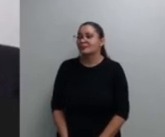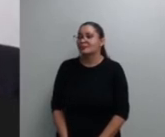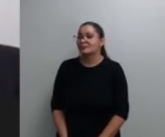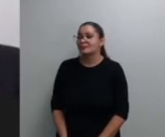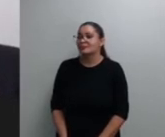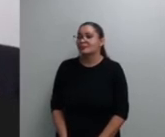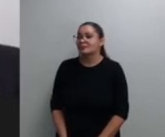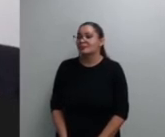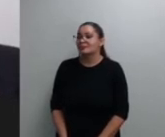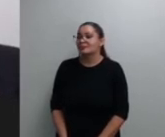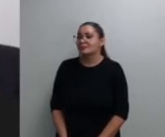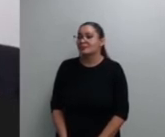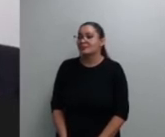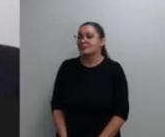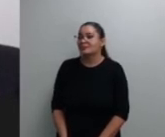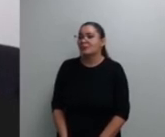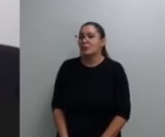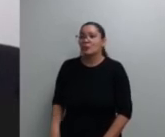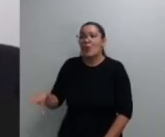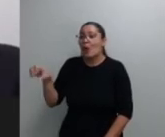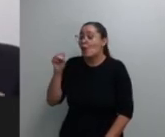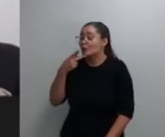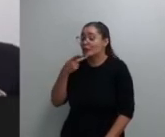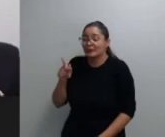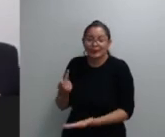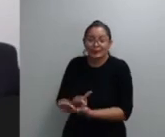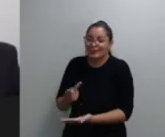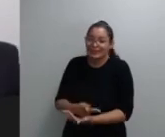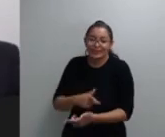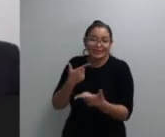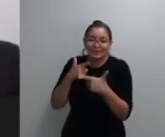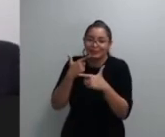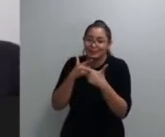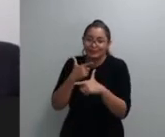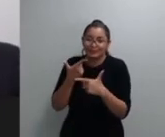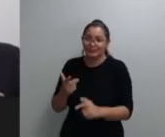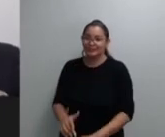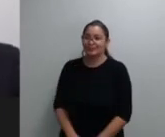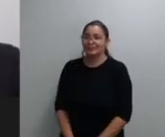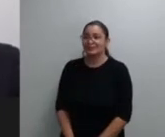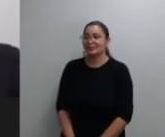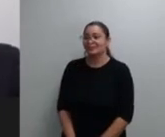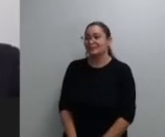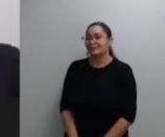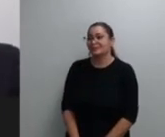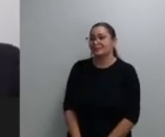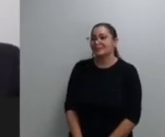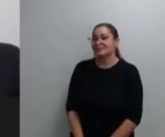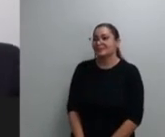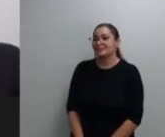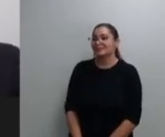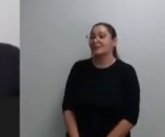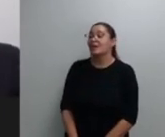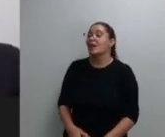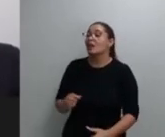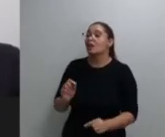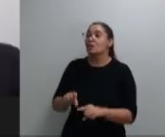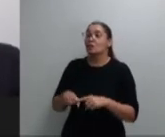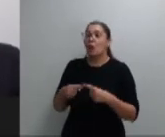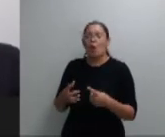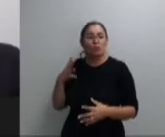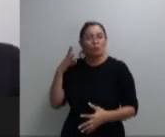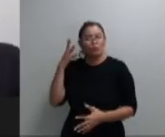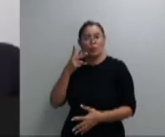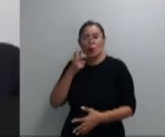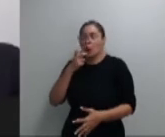eu não ouvi minha voz que alguma coisa está errada está em ordem está errado aqui então o ministro Napoleão falou muito bem na questão